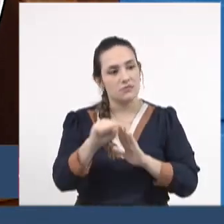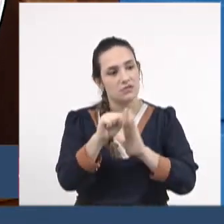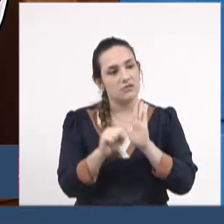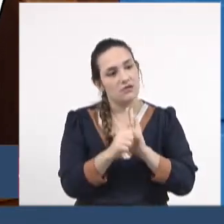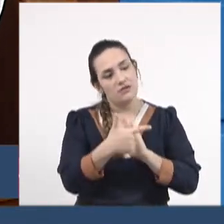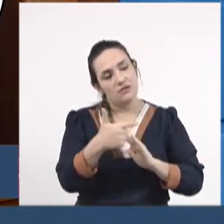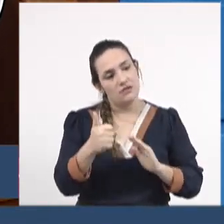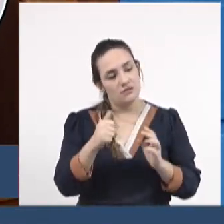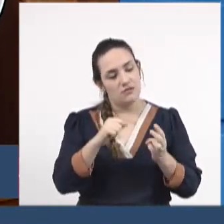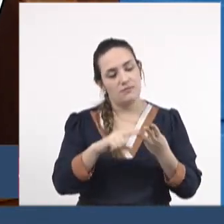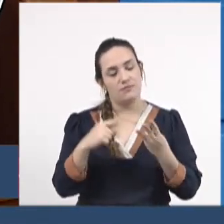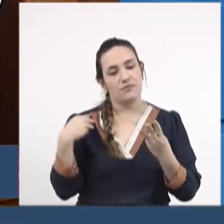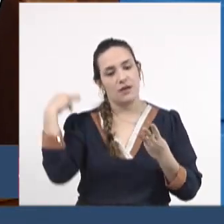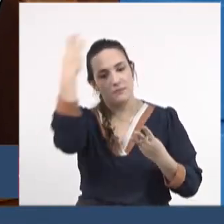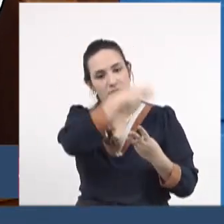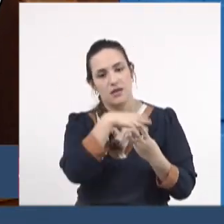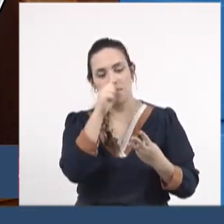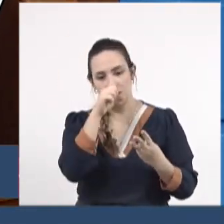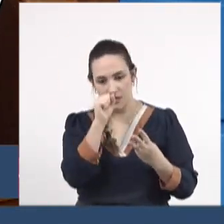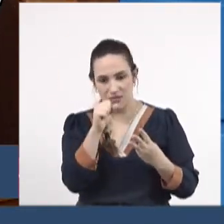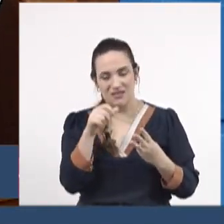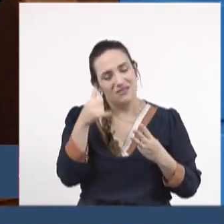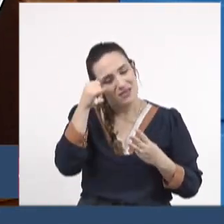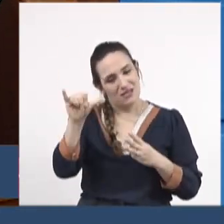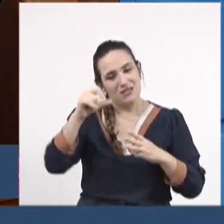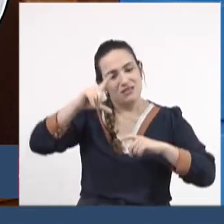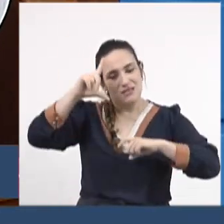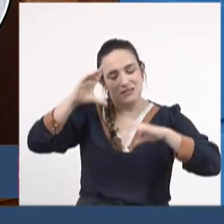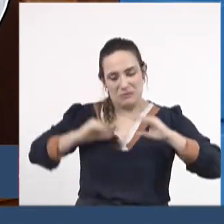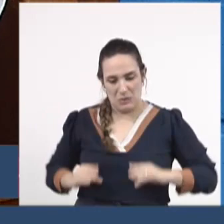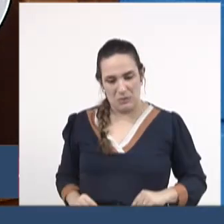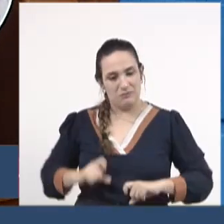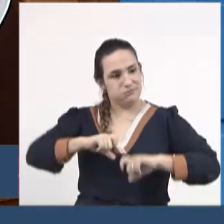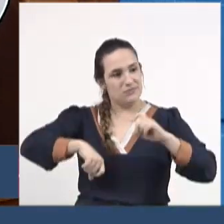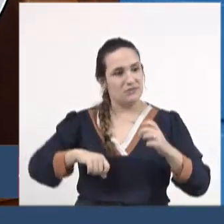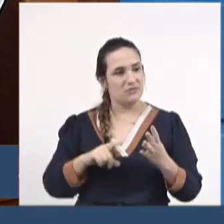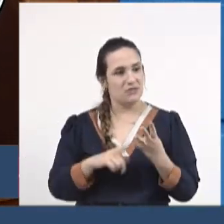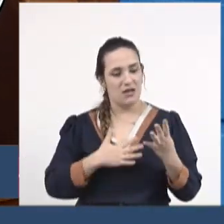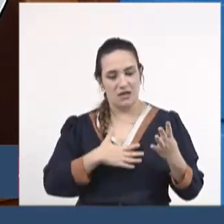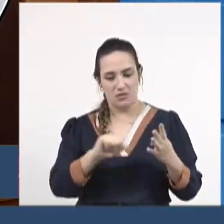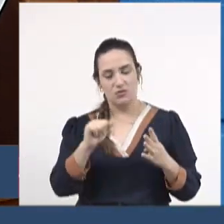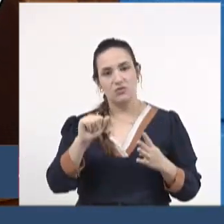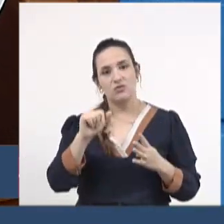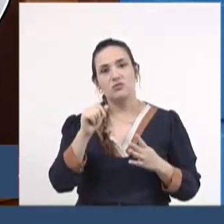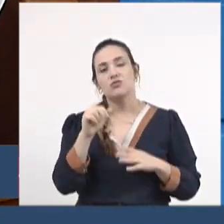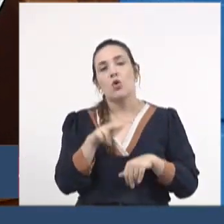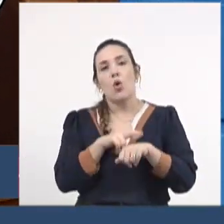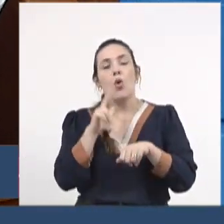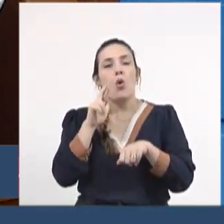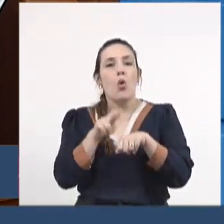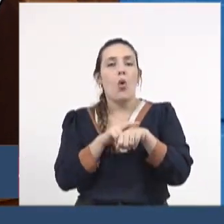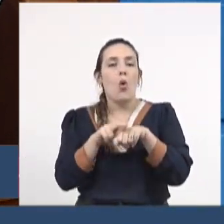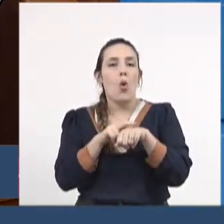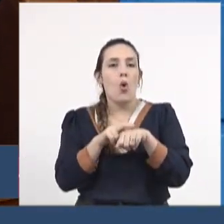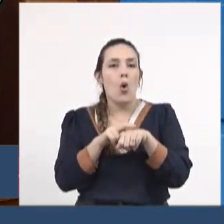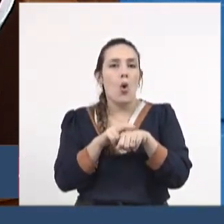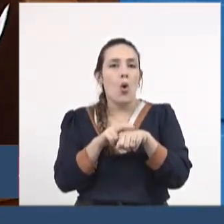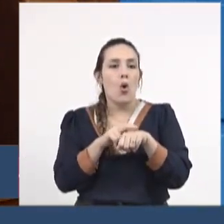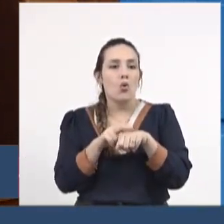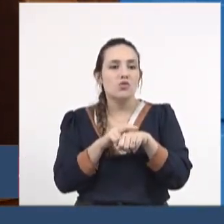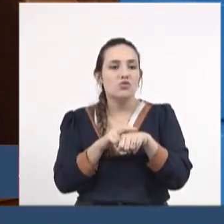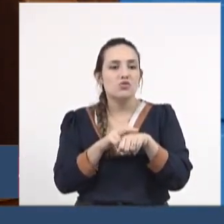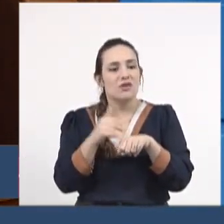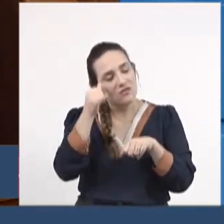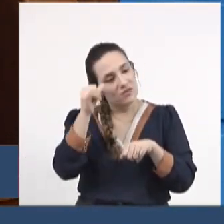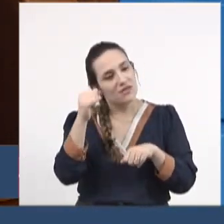século XXI, Maio Laranja, combate ao abuso e exploração sexual de criança e adolescente, Agosto Lilás, violência contra a mulher, né? E o